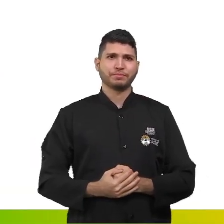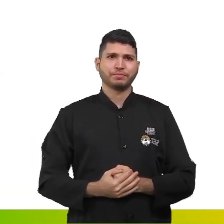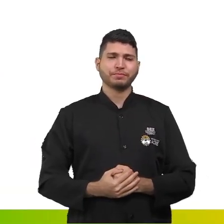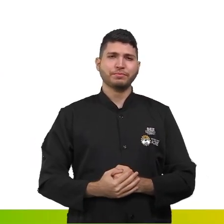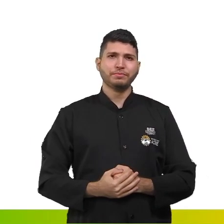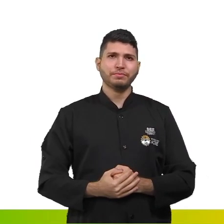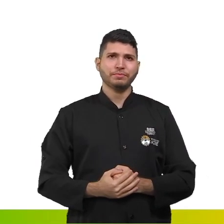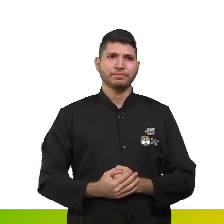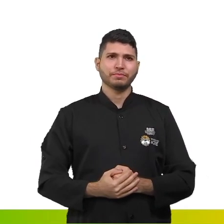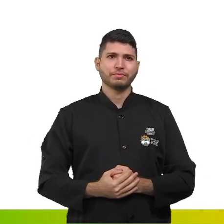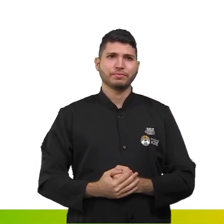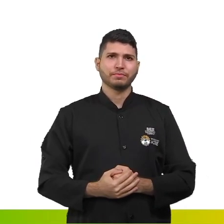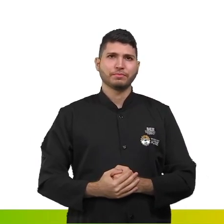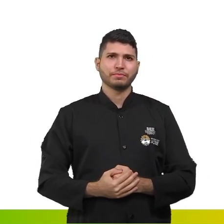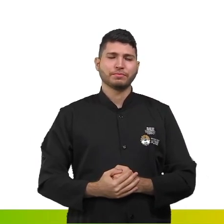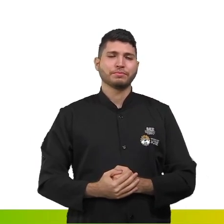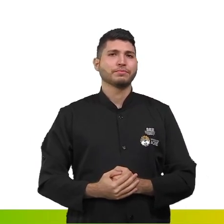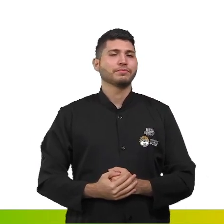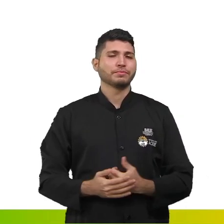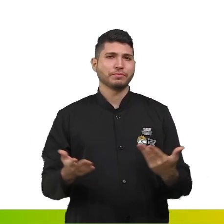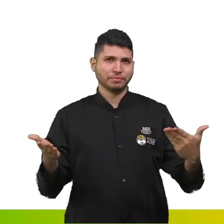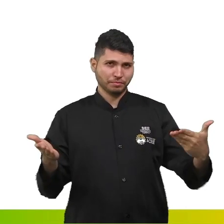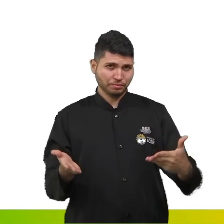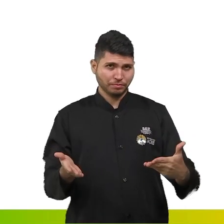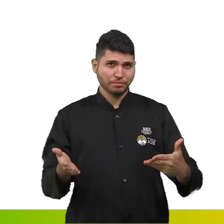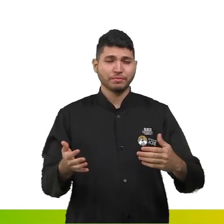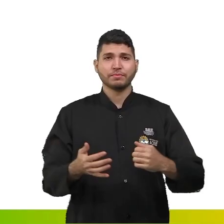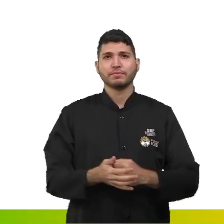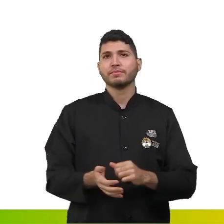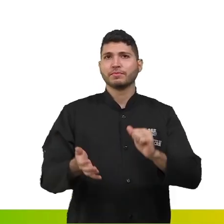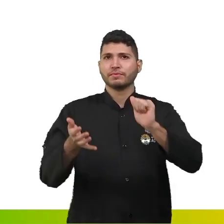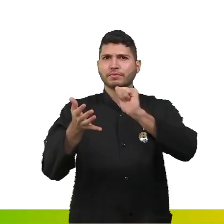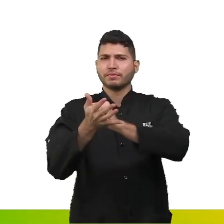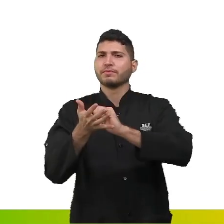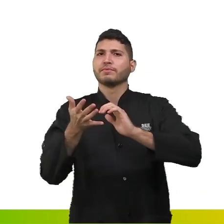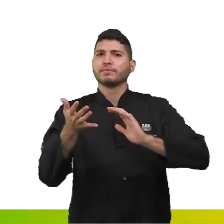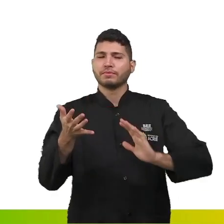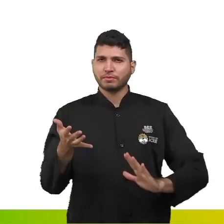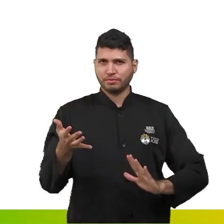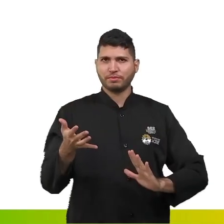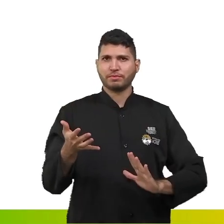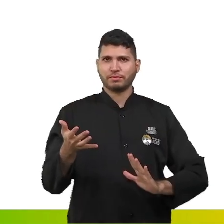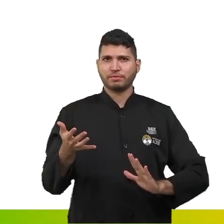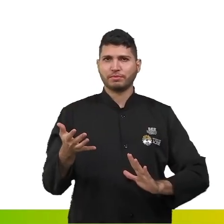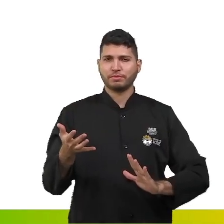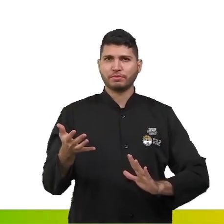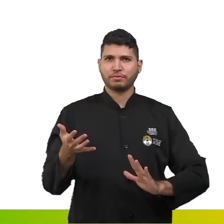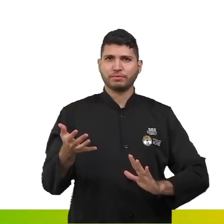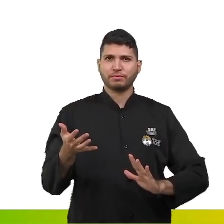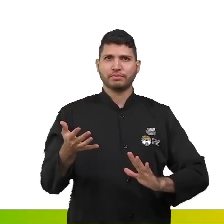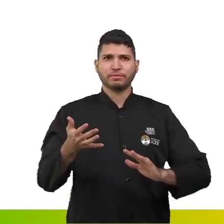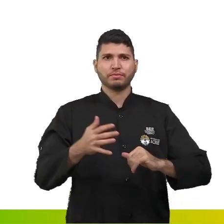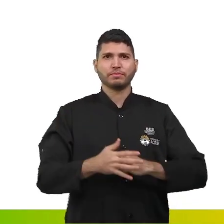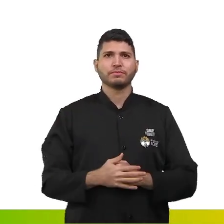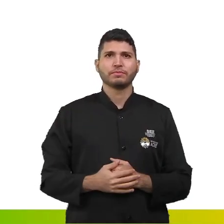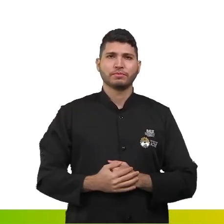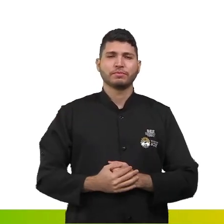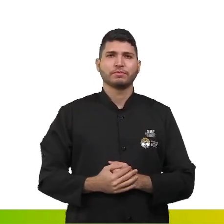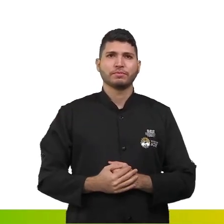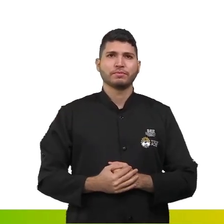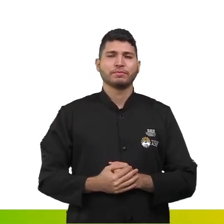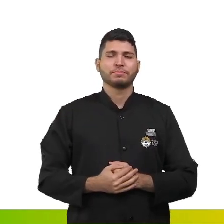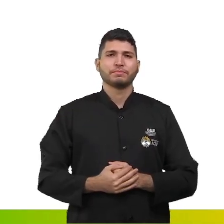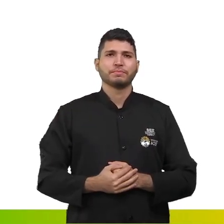Agora, para colocar em prática o que sabemos, o que vocês já trazem com vocês e o